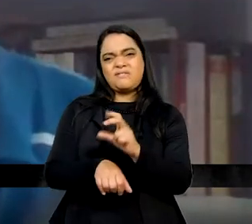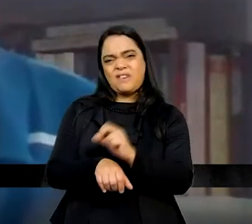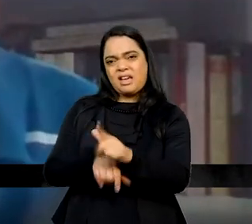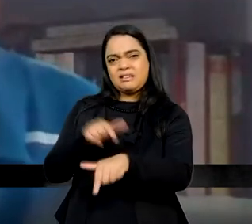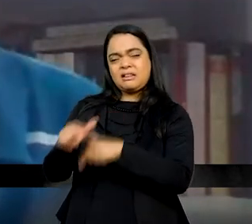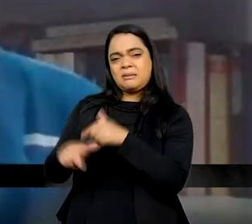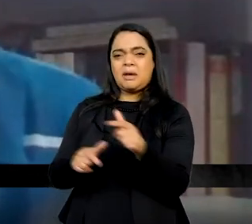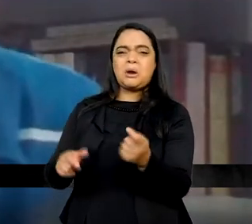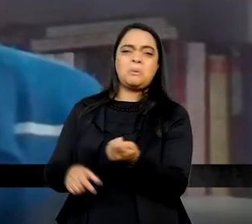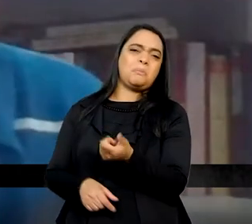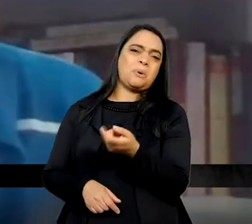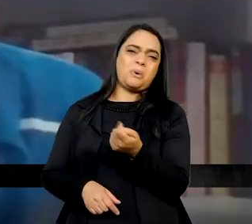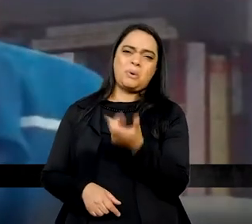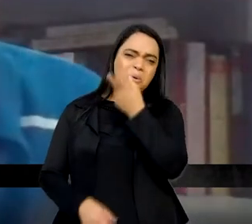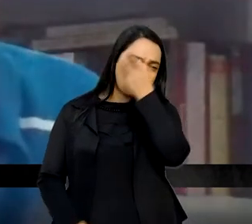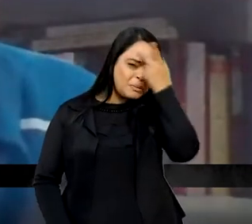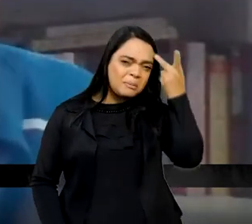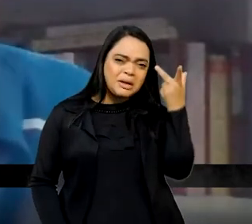branco, pobre ou negro,